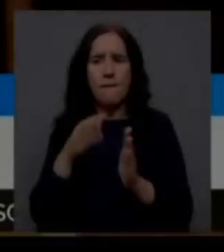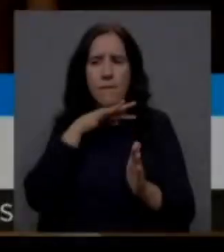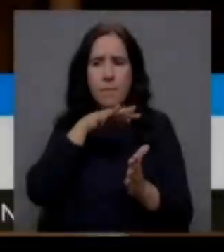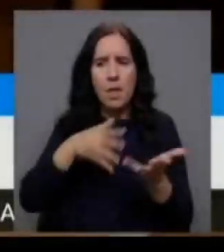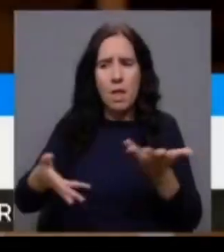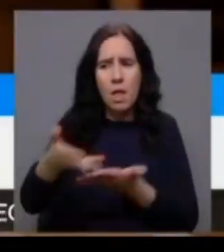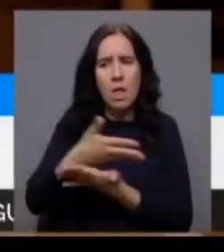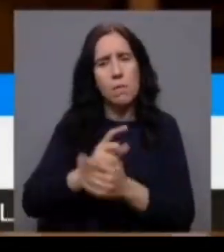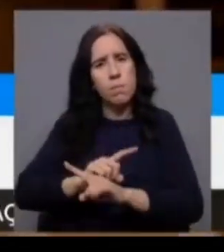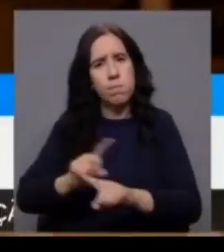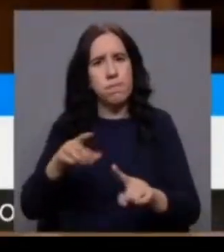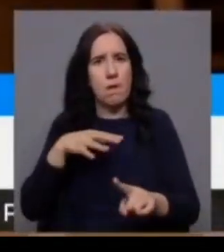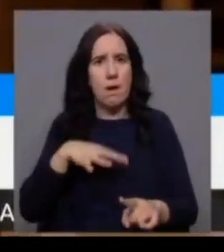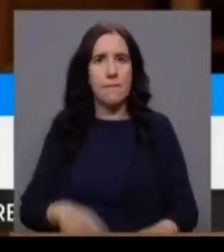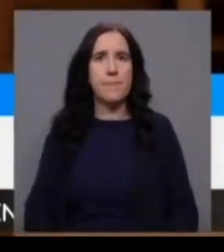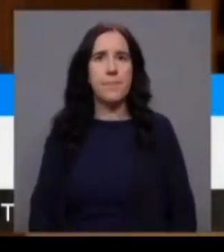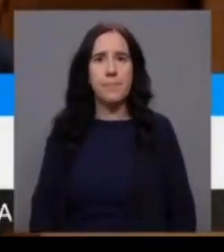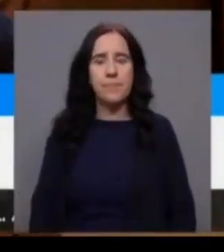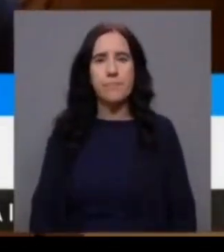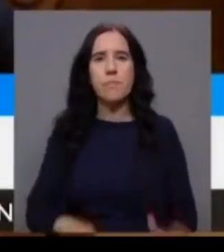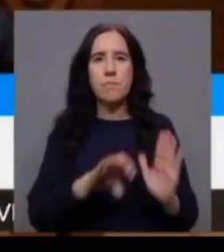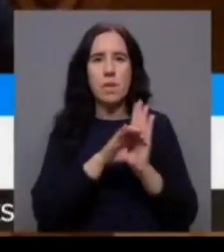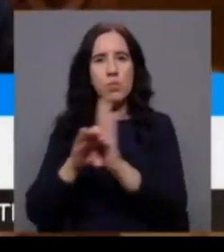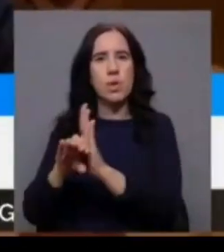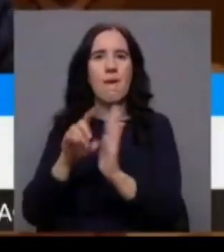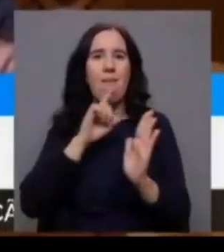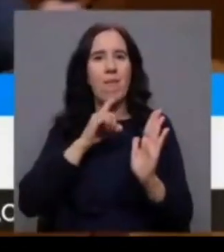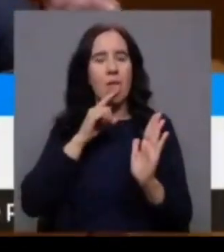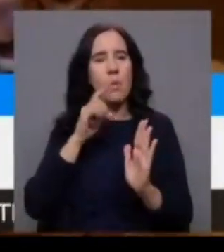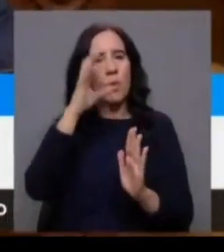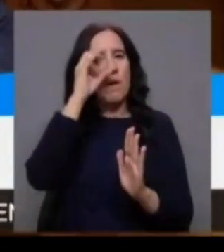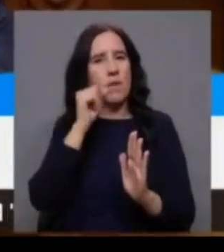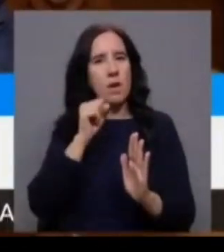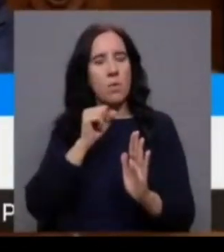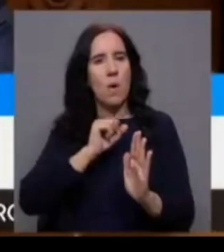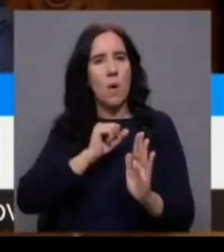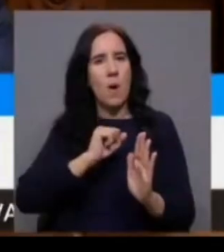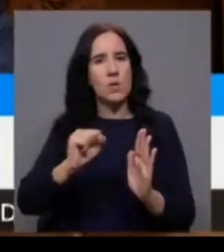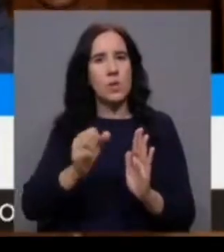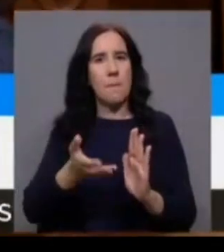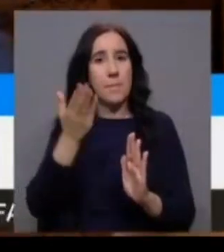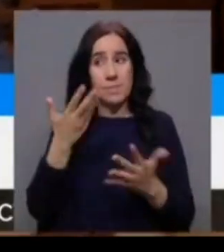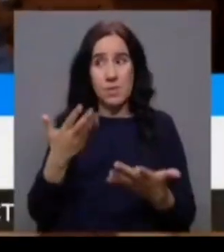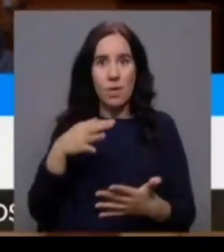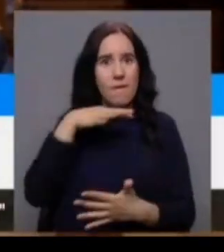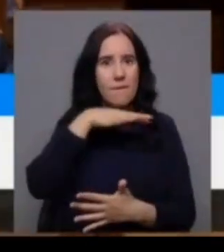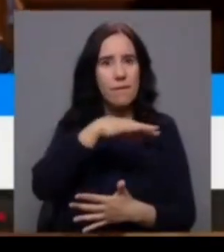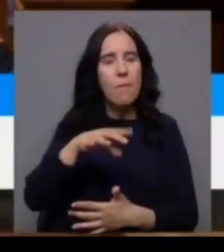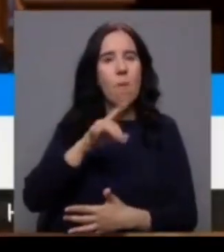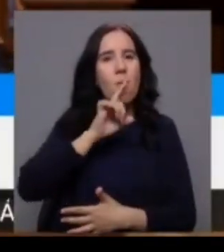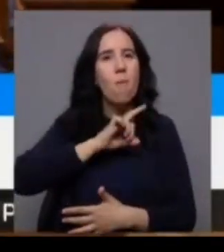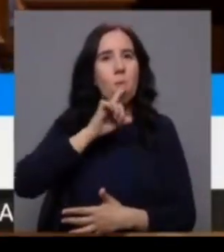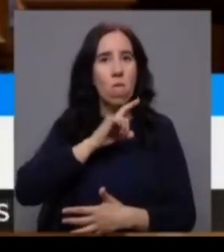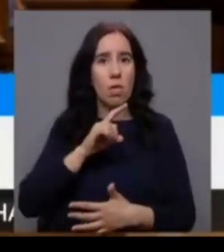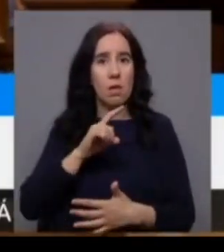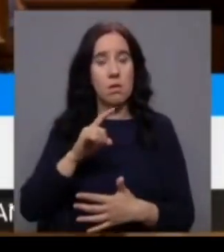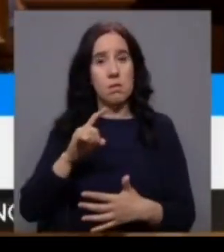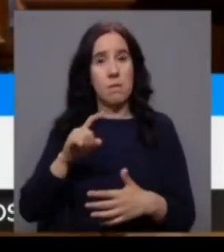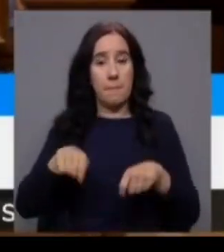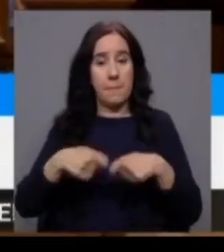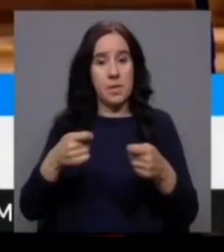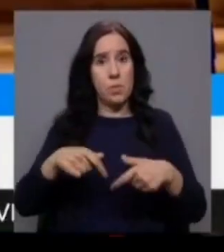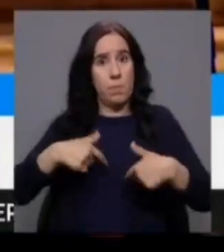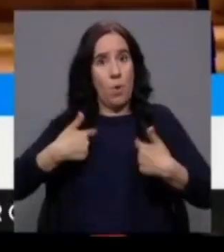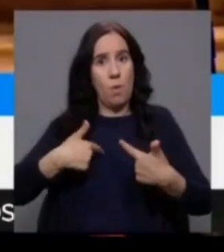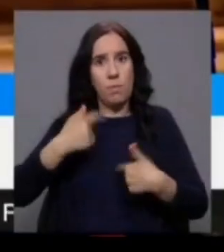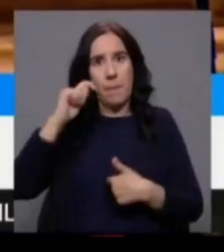Tem servido como arma de arremesso do Chega, principalmente contra o governo, mas desta vez as relações familiares atingiram o próprio partido. Já